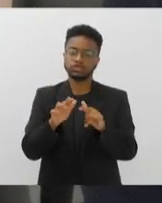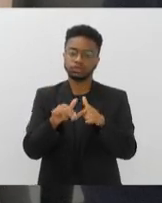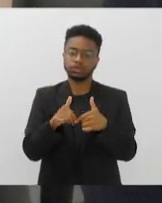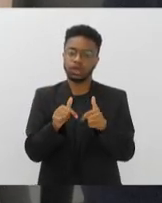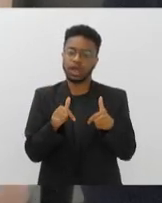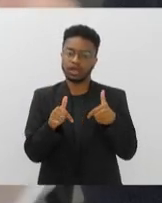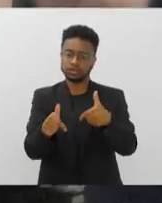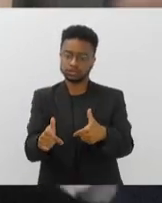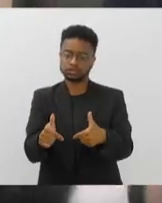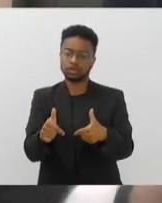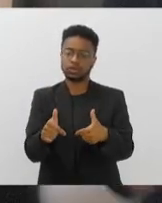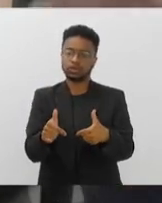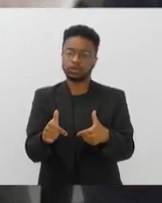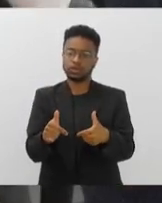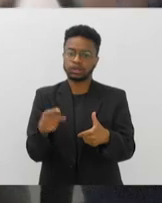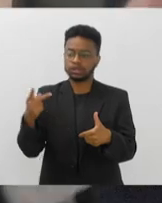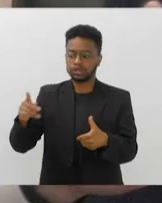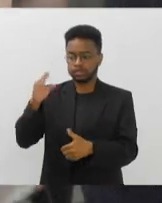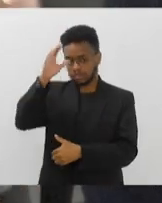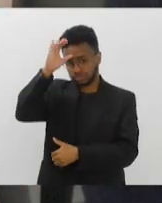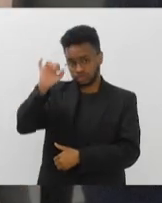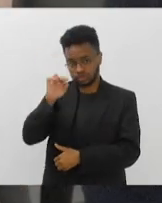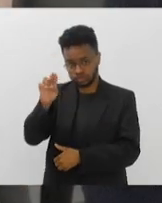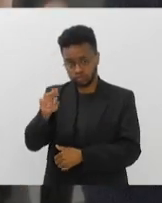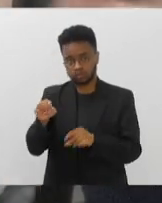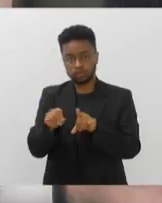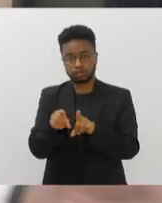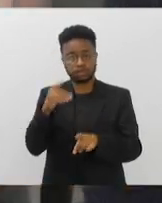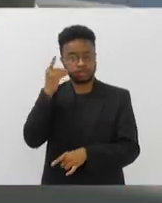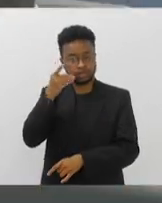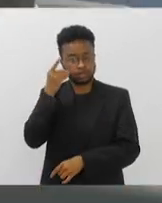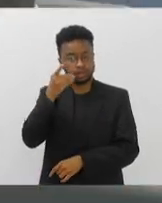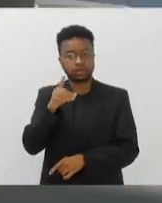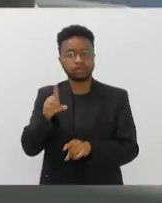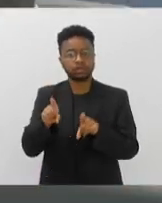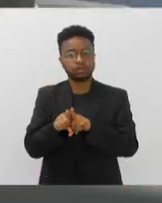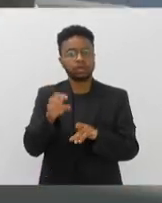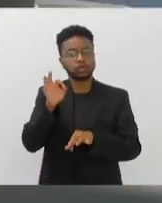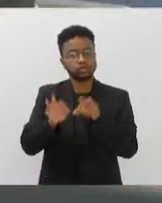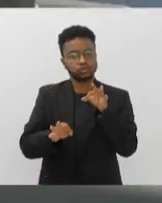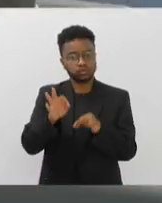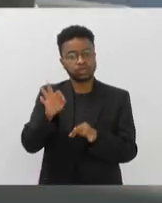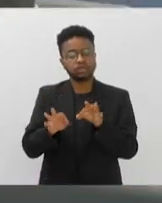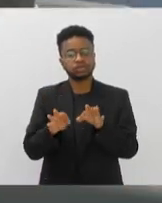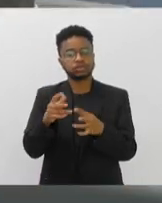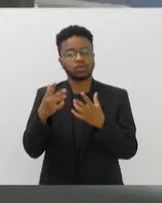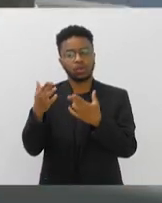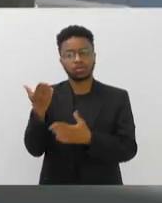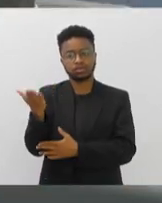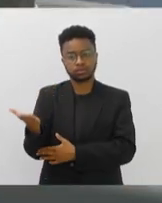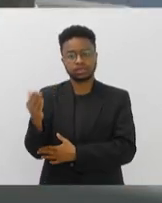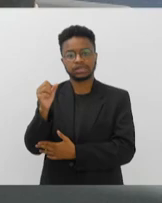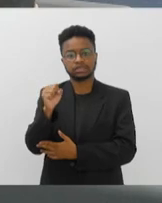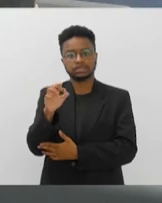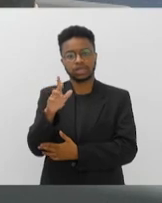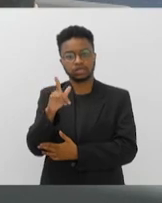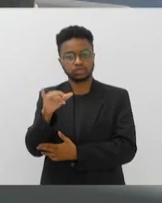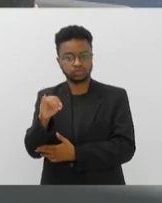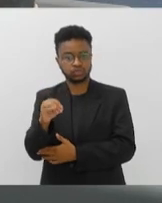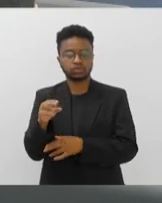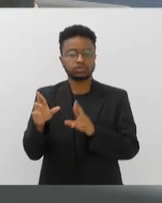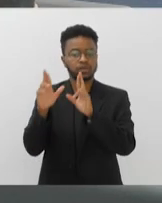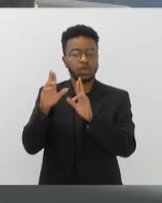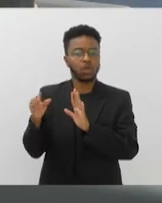iniciativas que são da tiju que são de Deputados que são dos juízes vocacionados como Dr Sérgio e que coloque uma pessoa